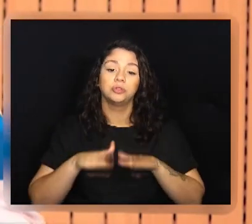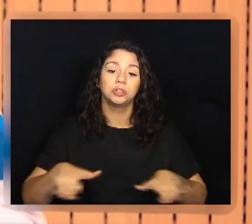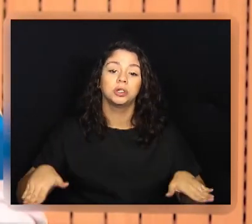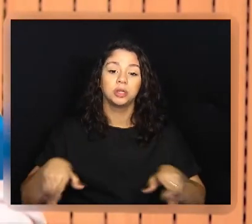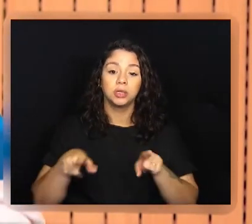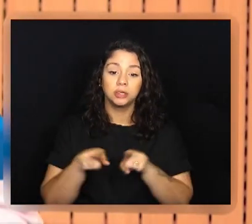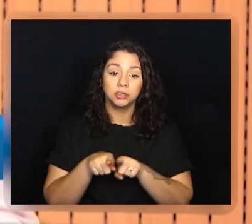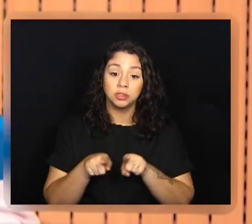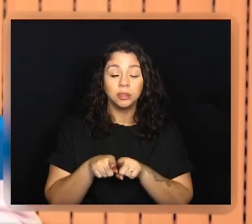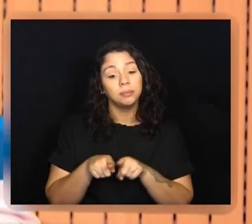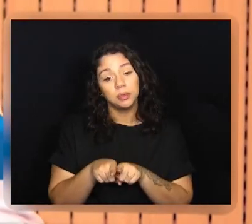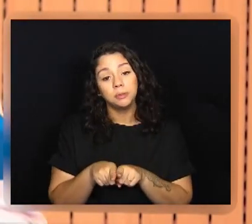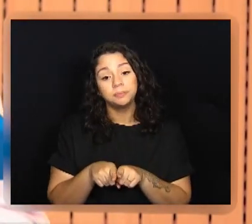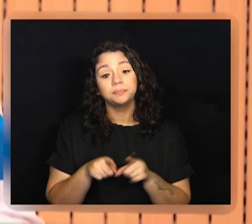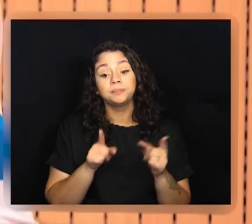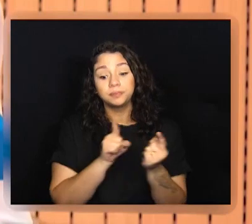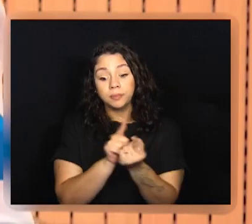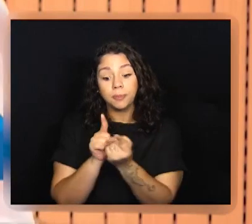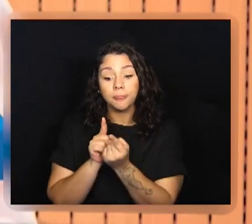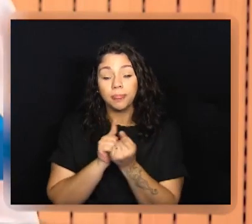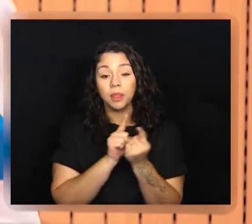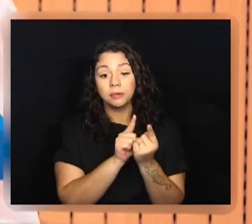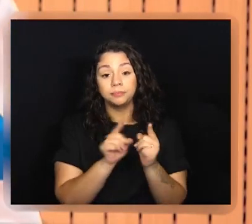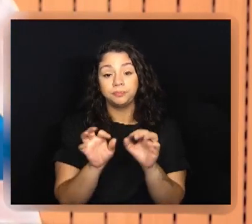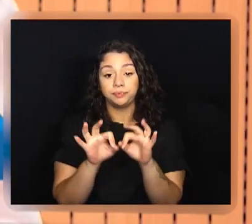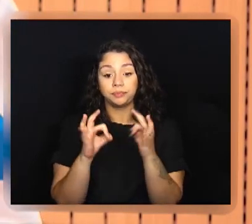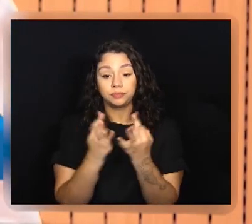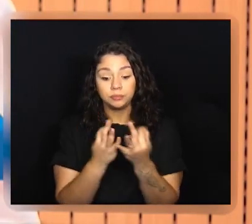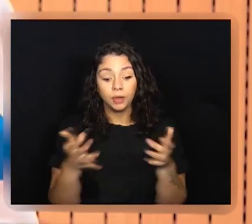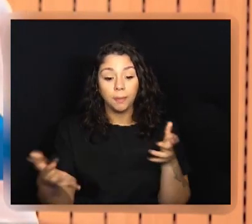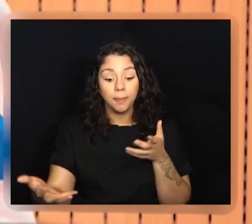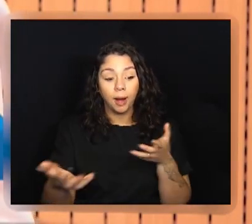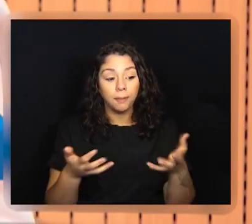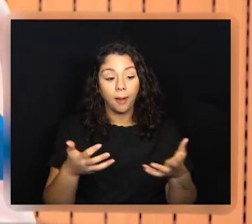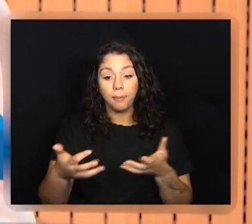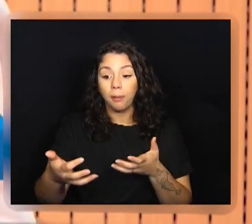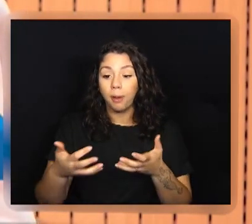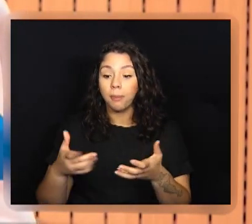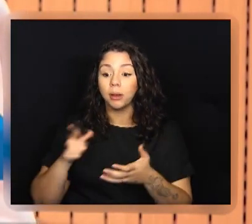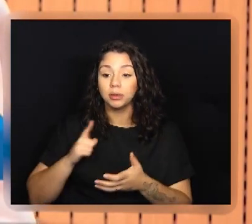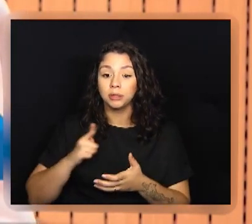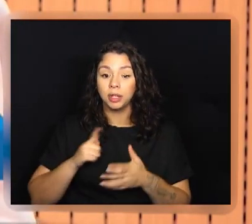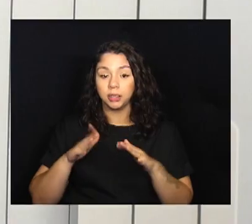crianças e também no atendimento dessas famílias que têm crianças nessa idade.